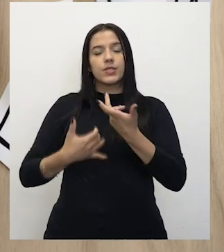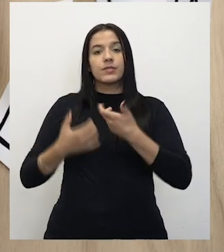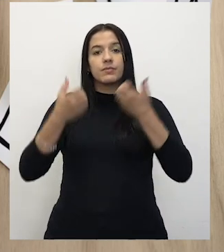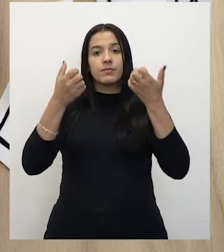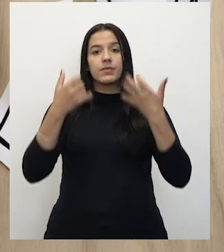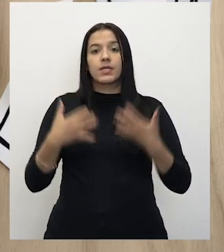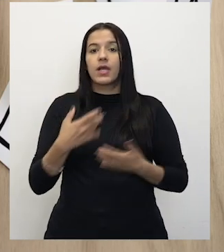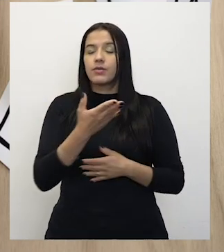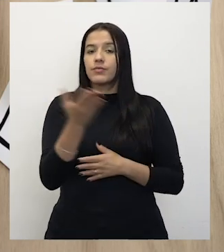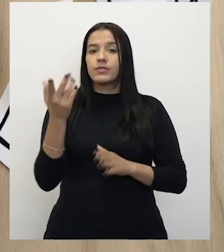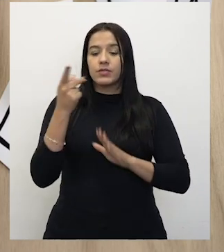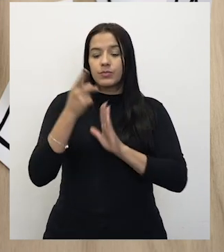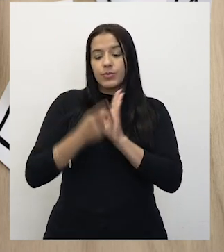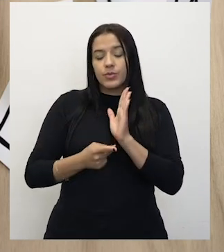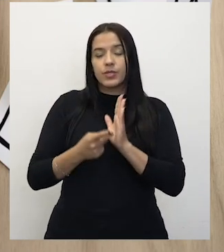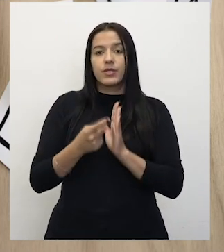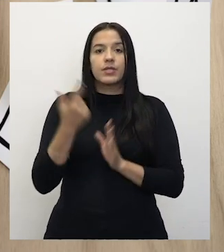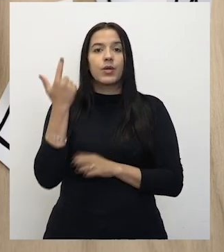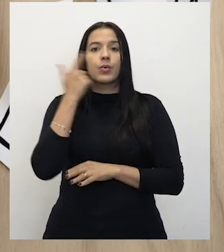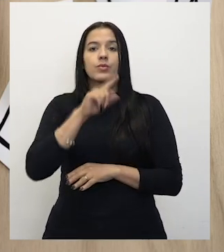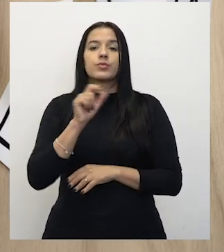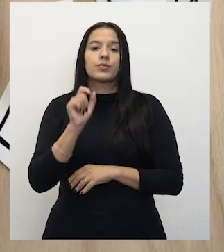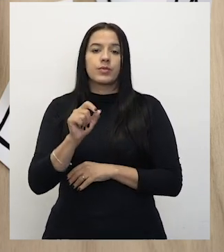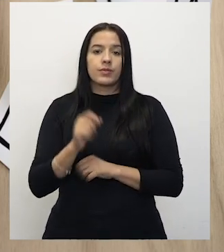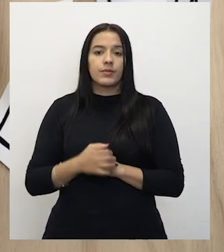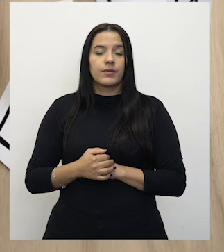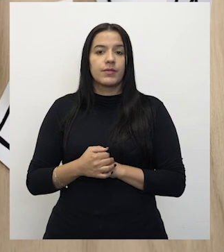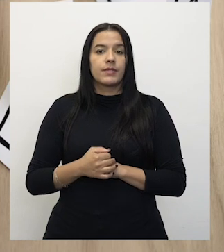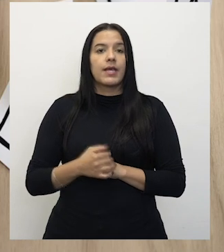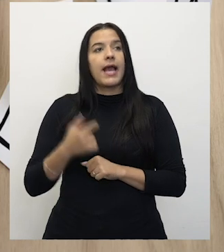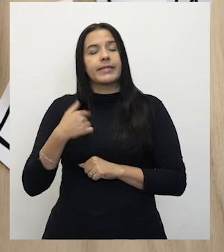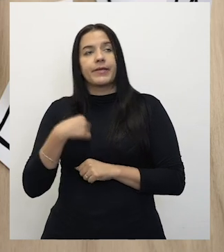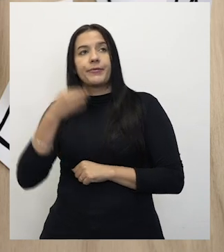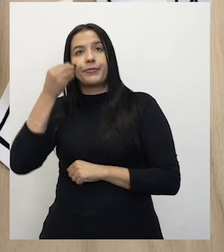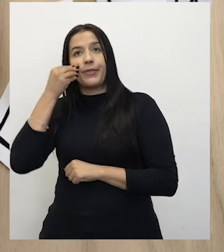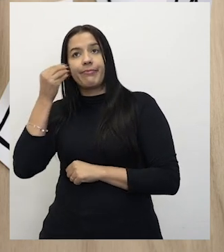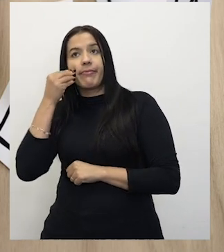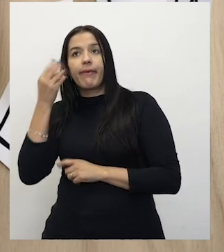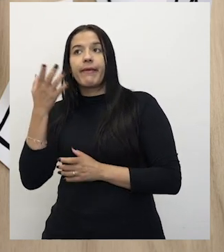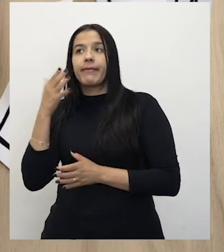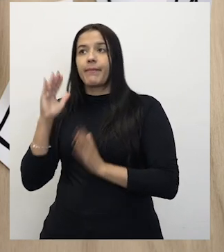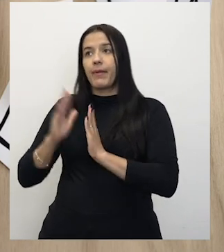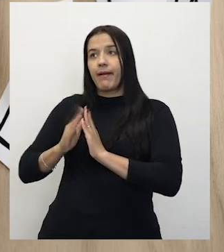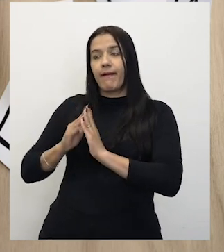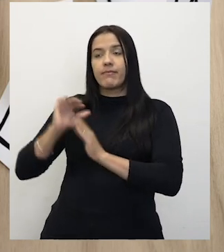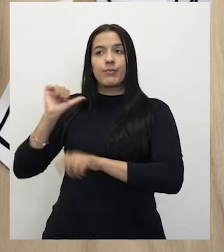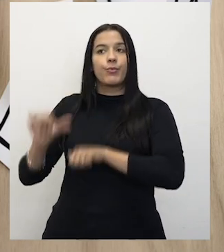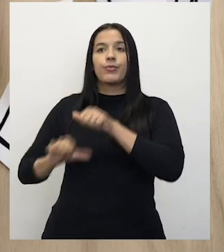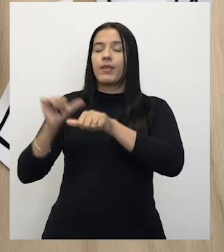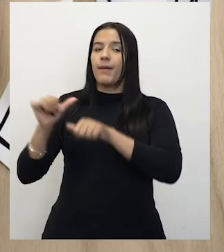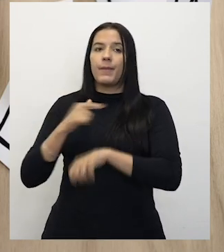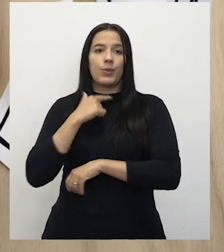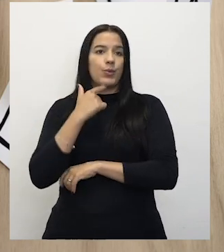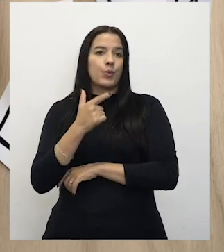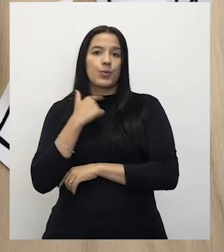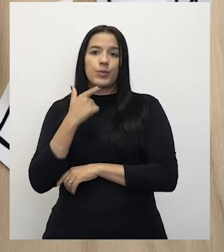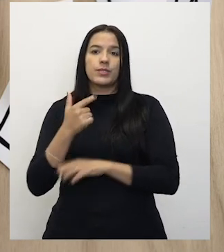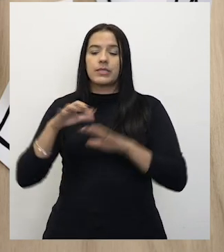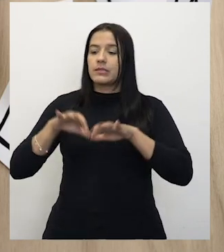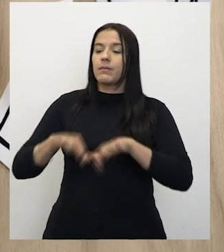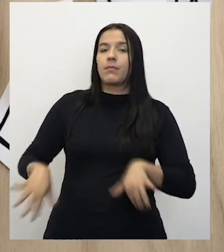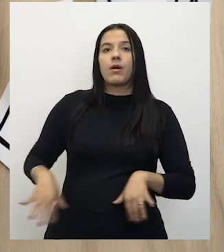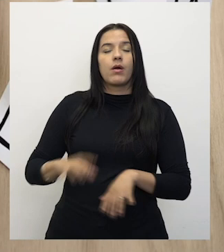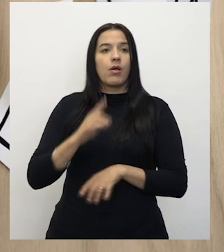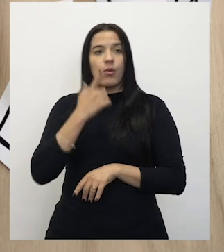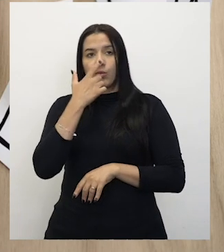no projeto? Ah, professora Cláudia, professora Anderson, tentei mudar aqui na minha casa, mas sei lá, não consegui separar o lixo,